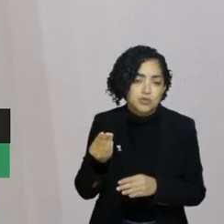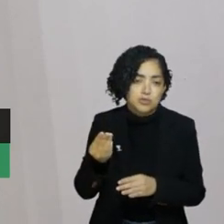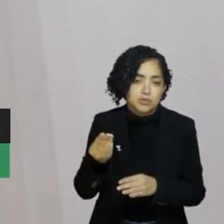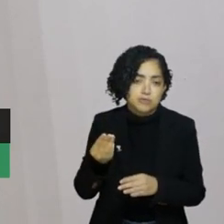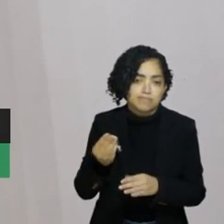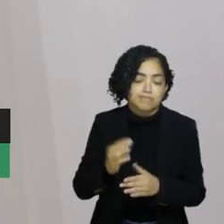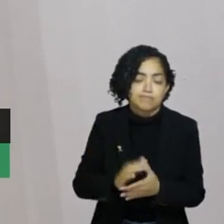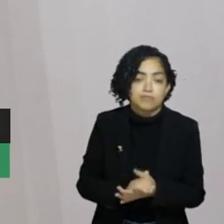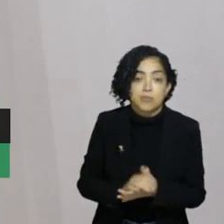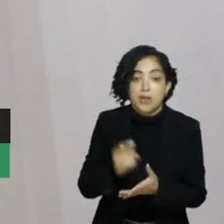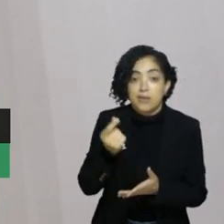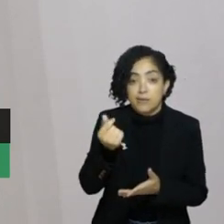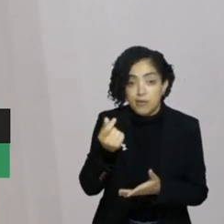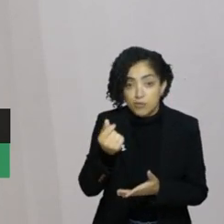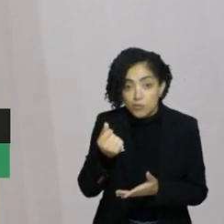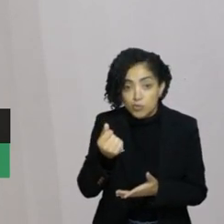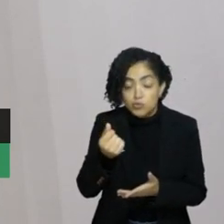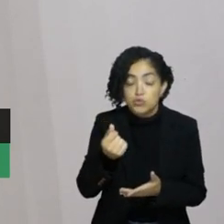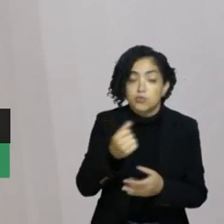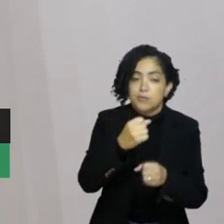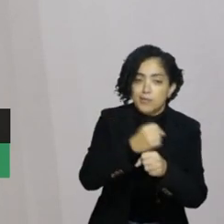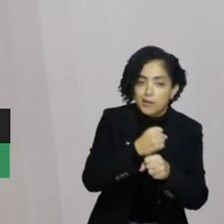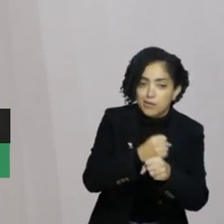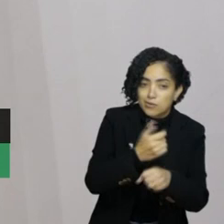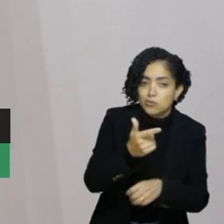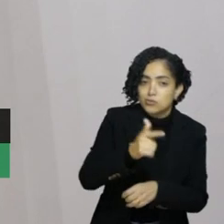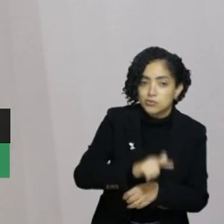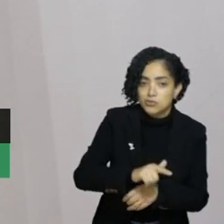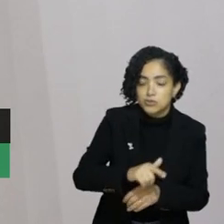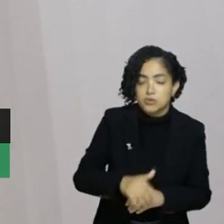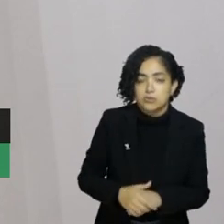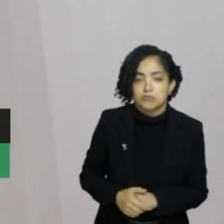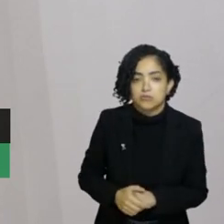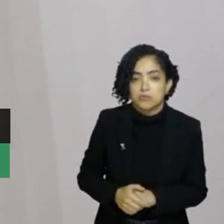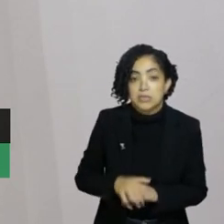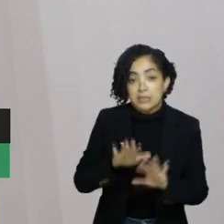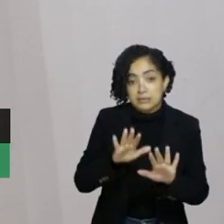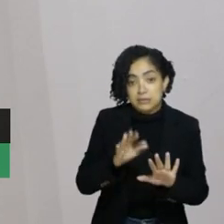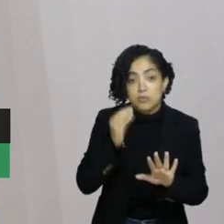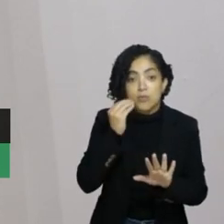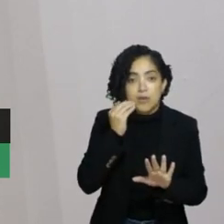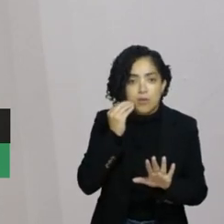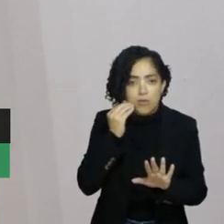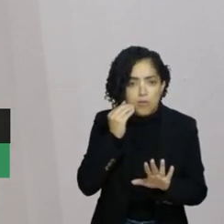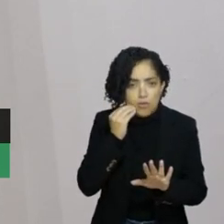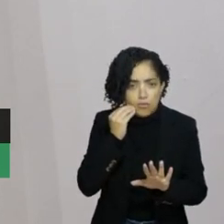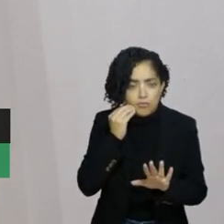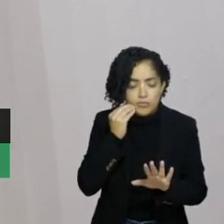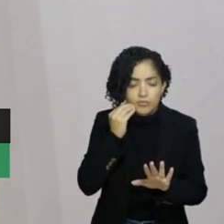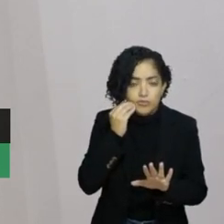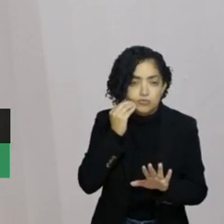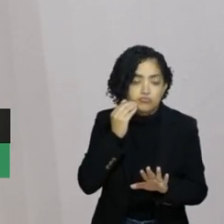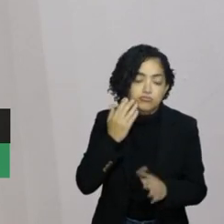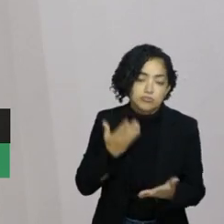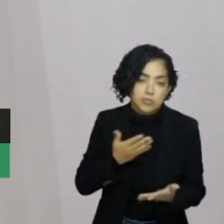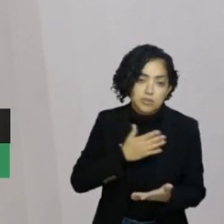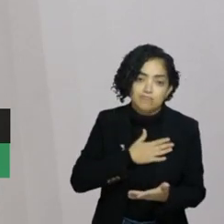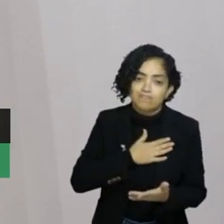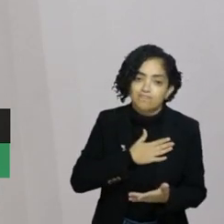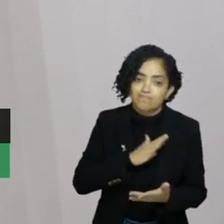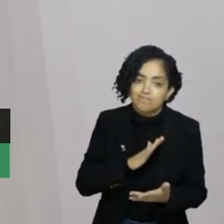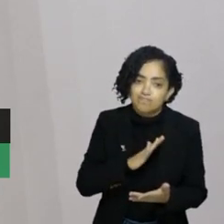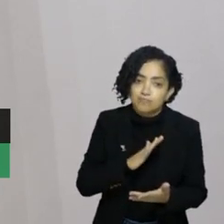em recursos para a reconstrução. Então, é claro que estamos todos indignados.